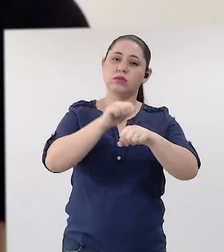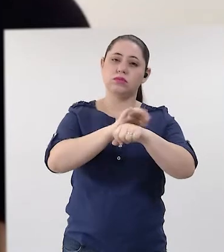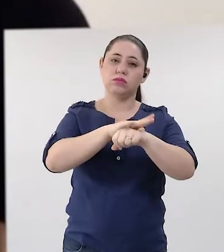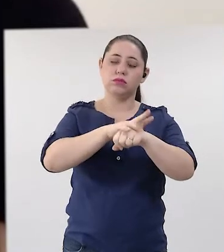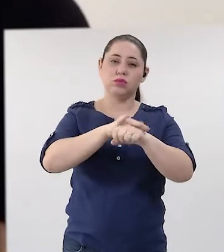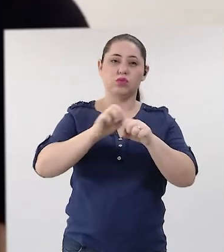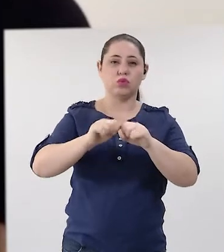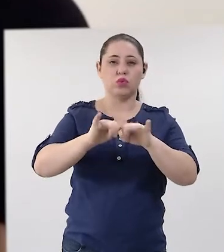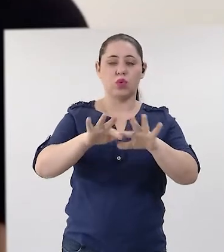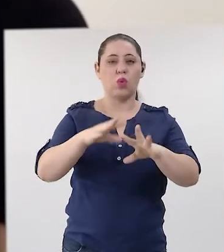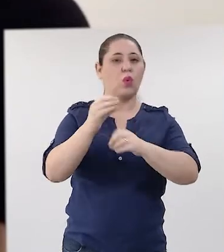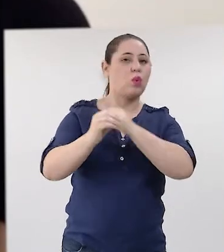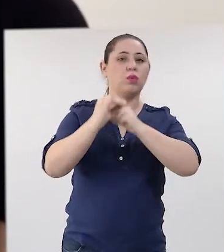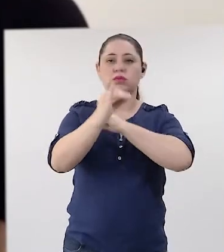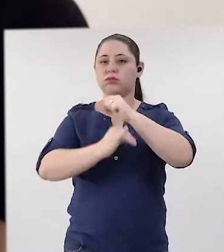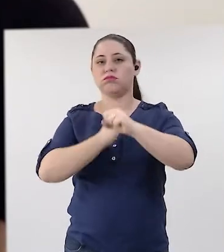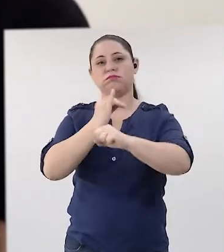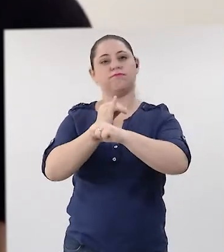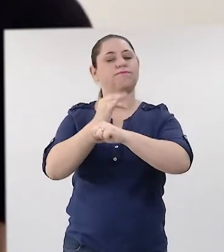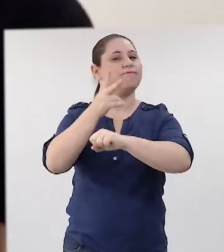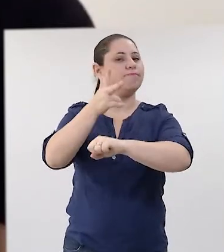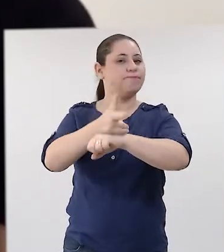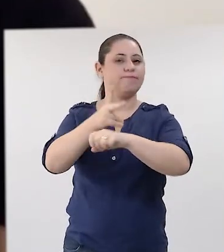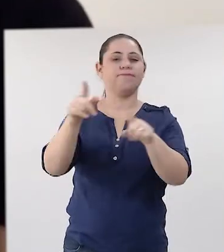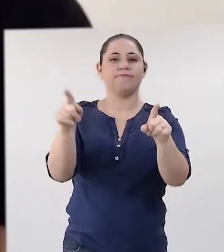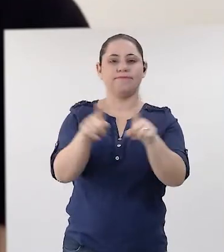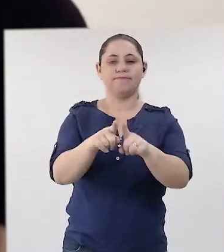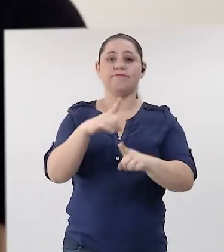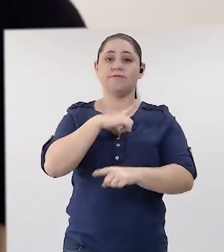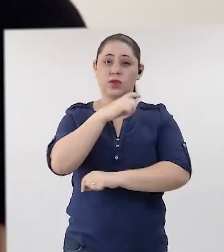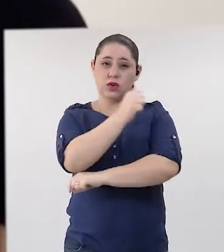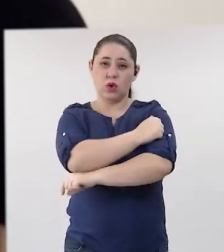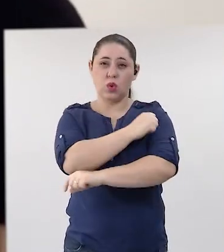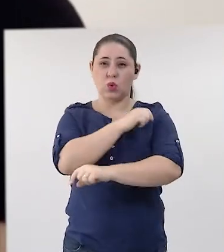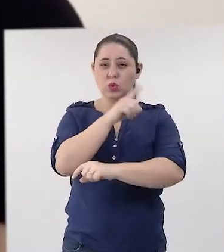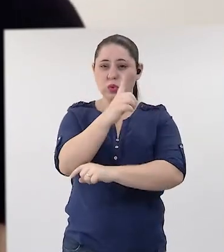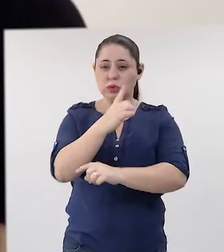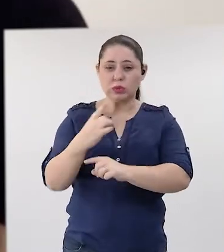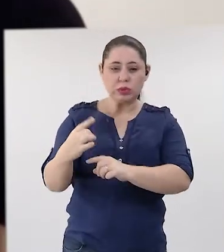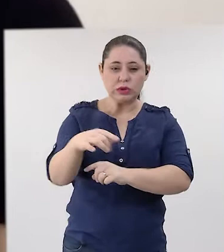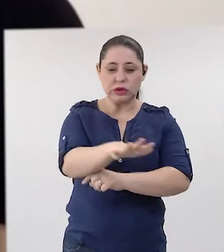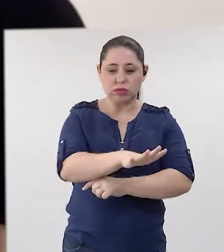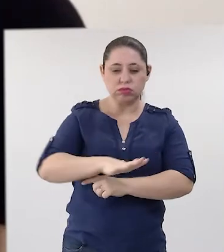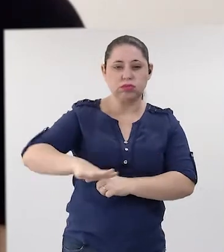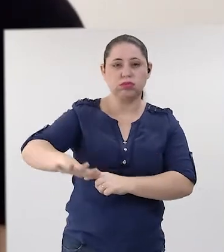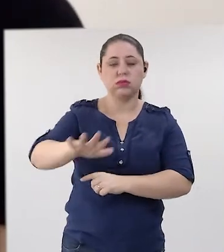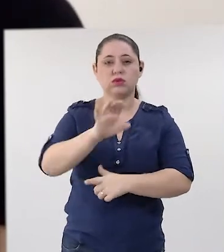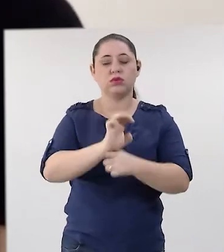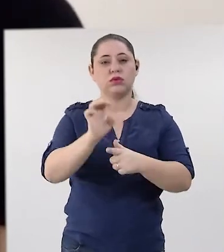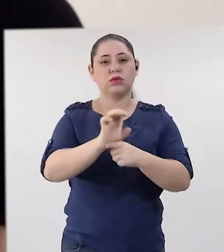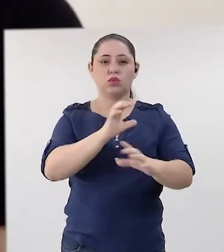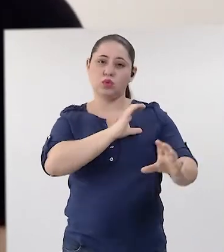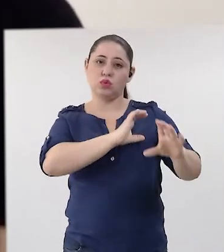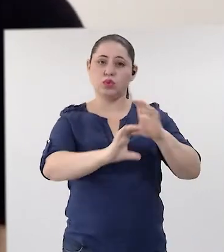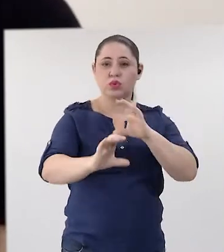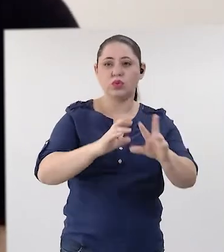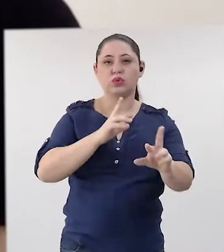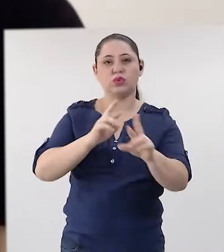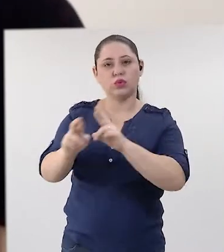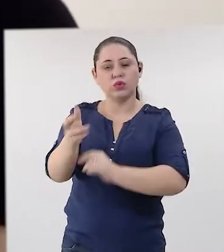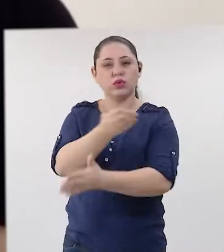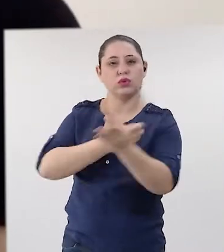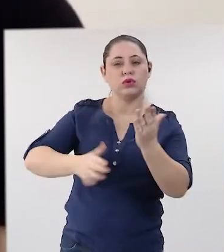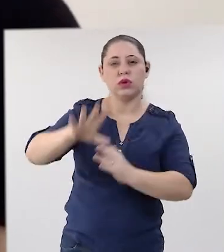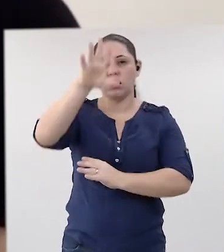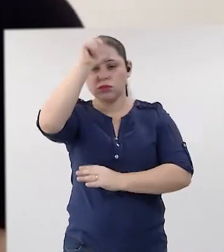por causa da pandemia, né? Via web mesmo, na internet, então tinha alunos em vários lugares aí do estado se